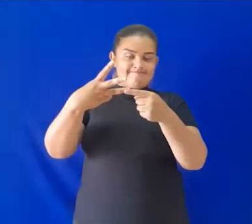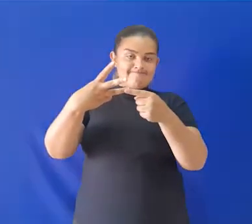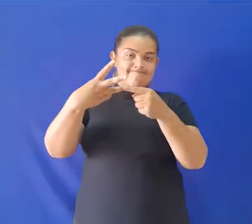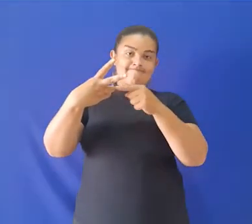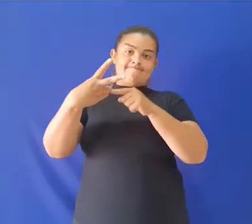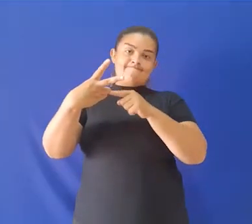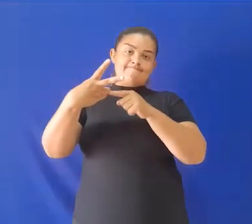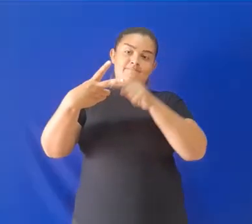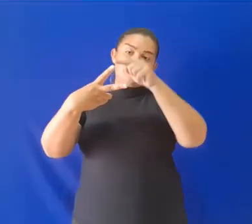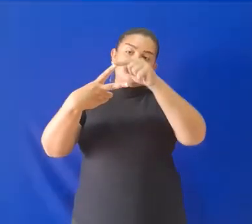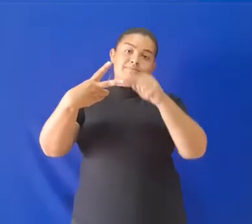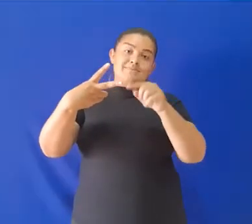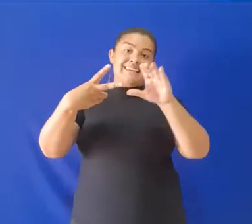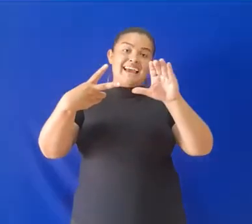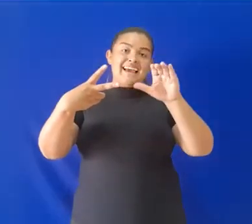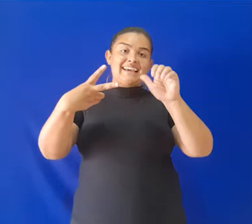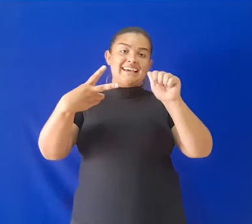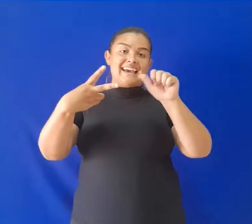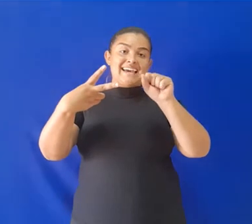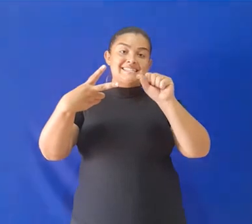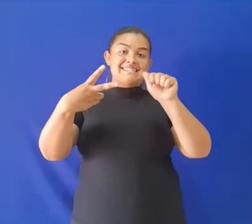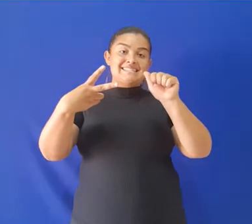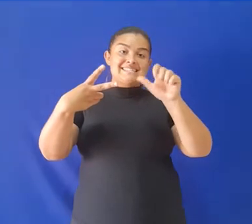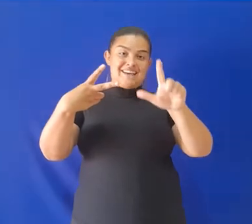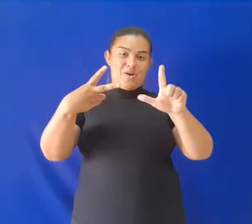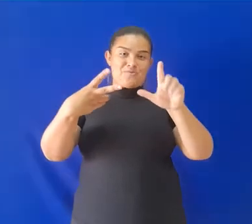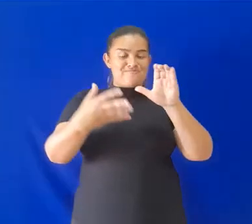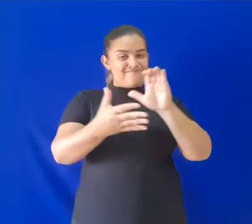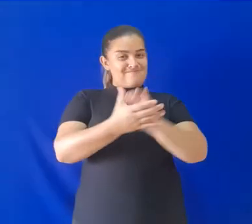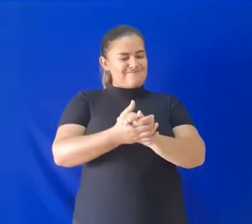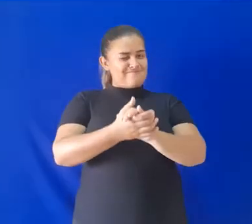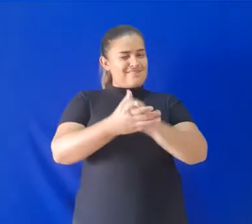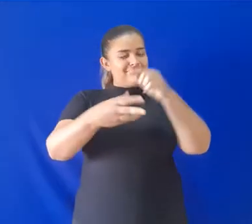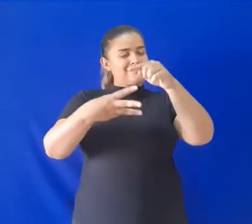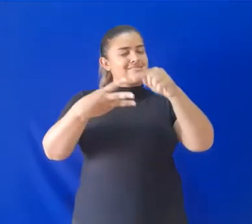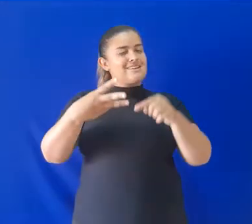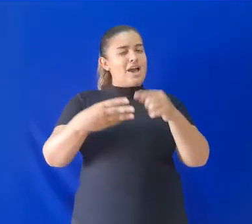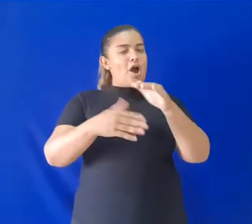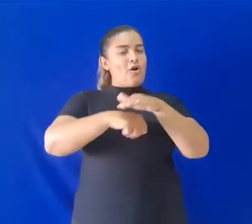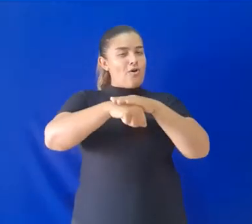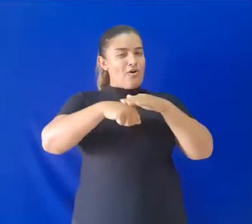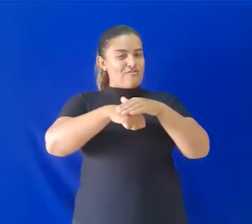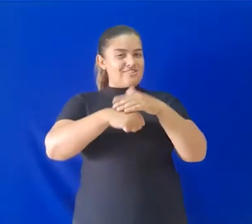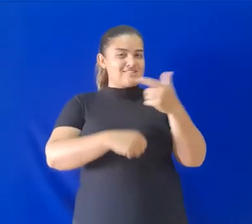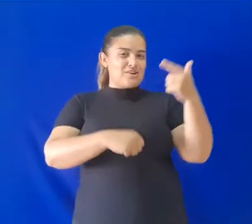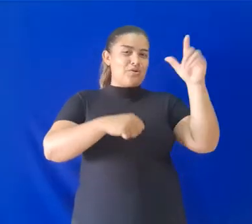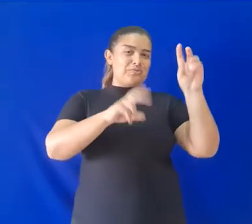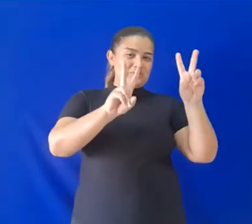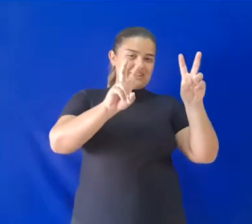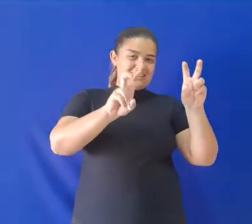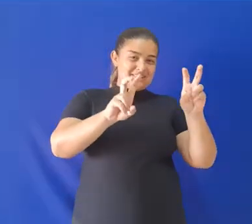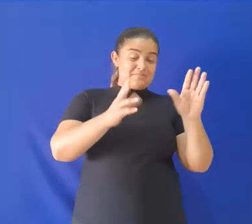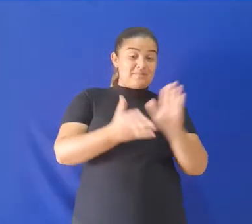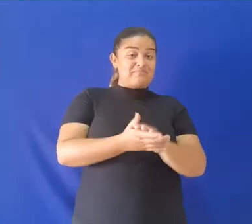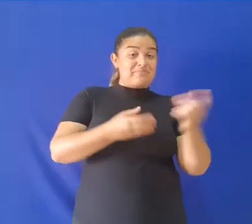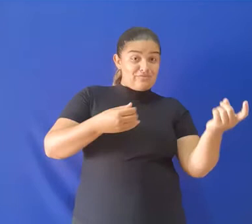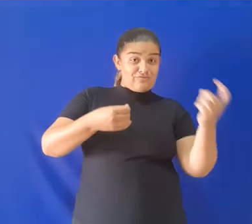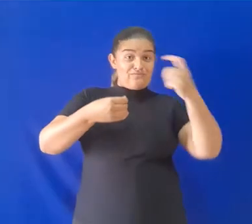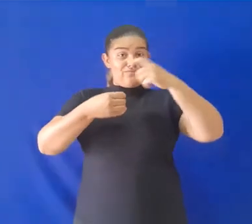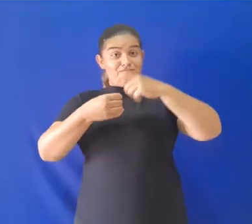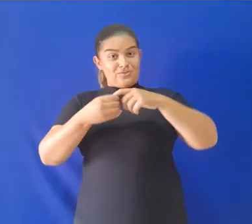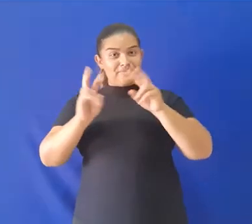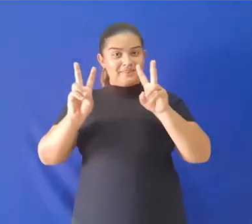esse terceiro, eles ainda continuam sendo um casal. Mas isso é conversa para um outro momento e vamos